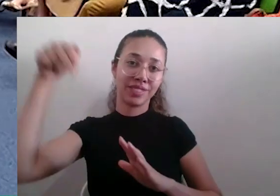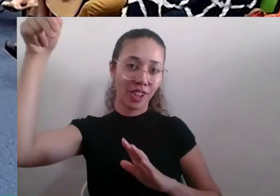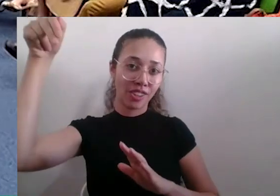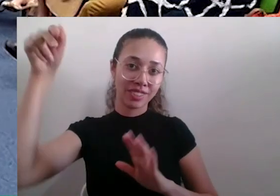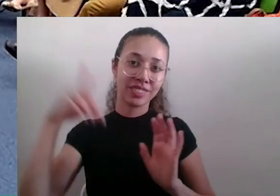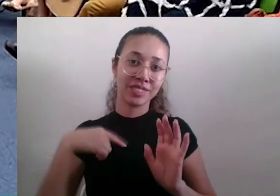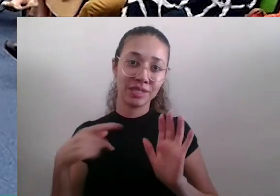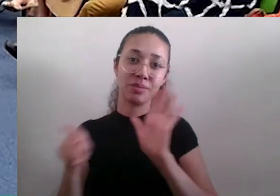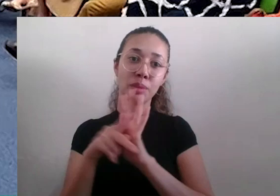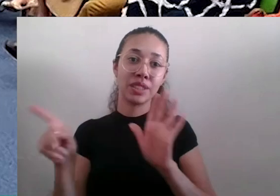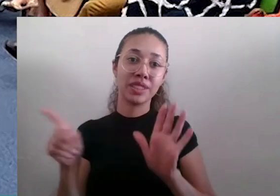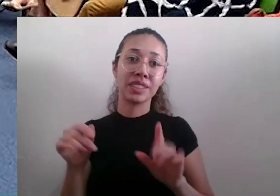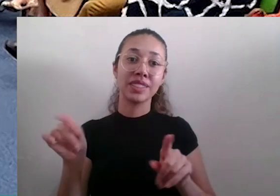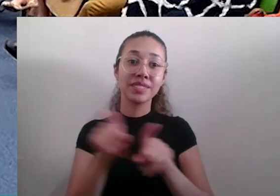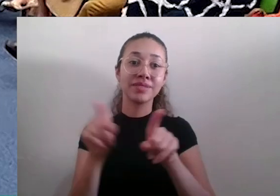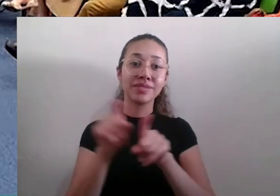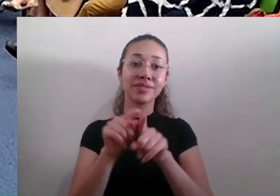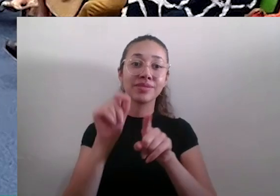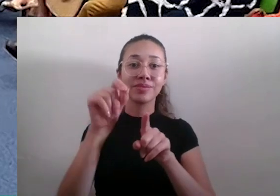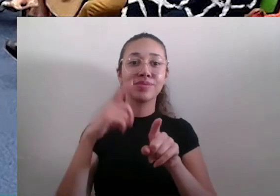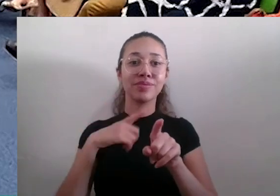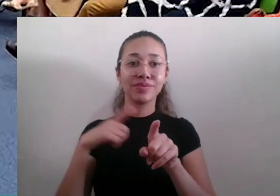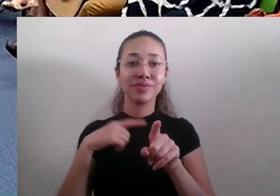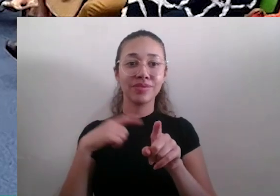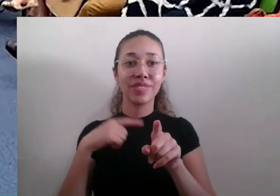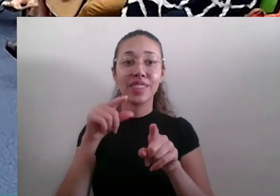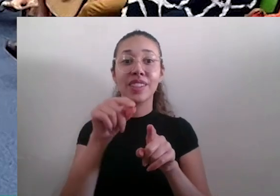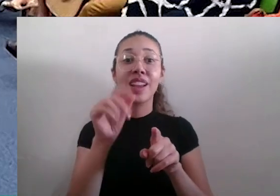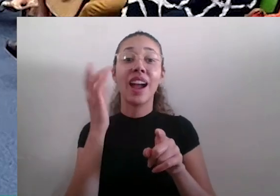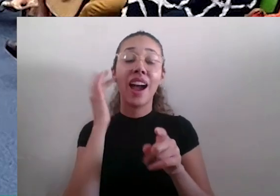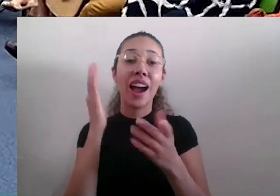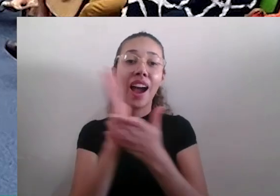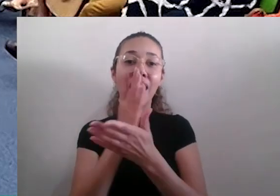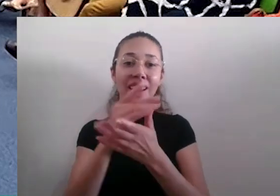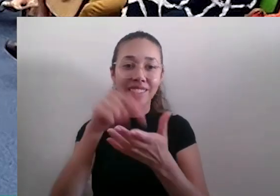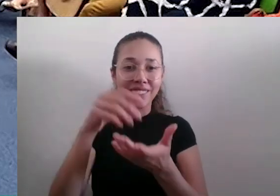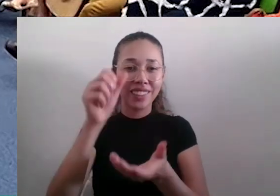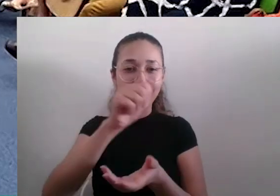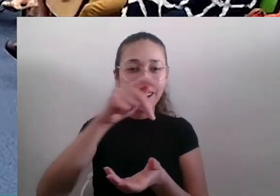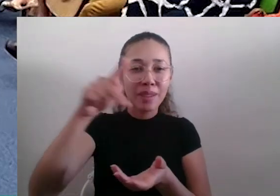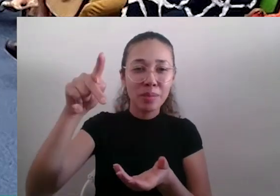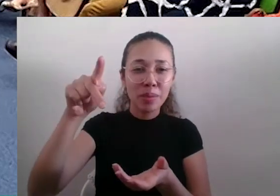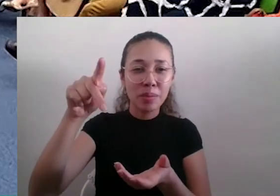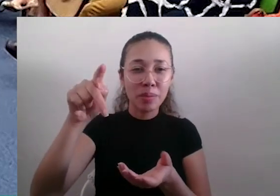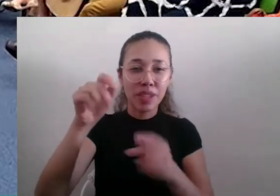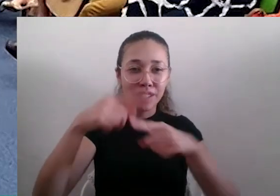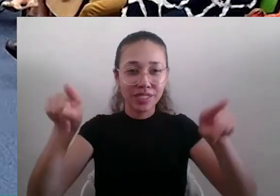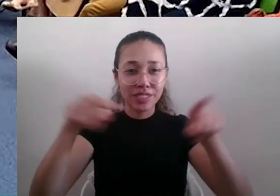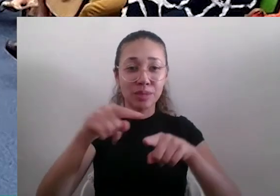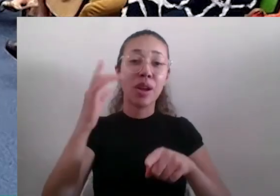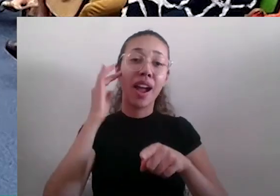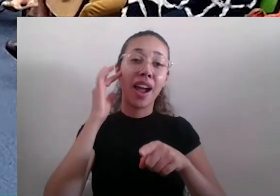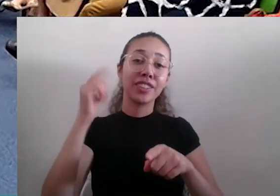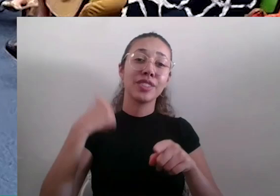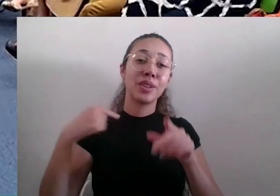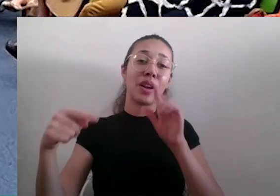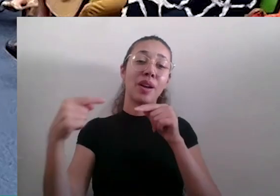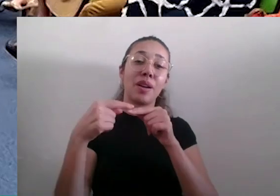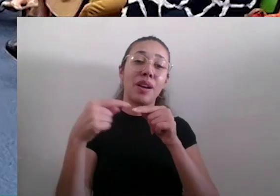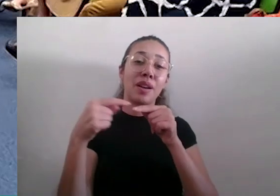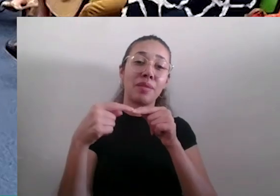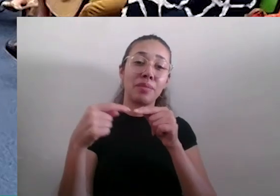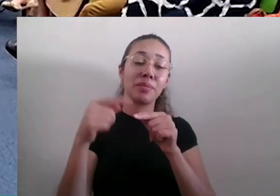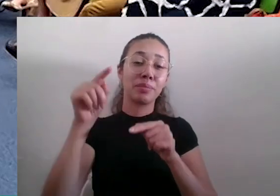meu Spotify seja acessado Spotify acha que você é paulista acha que eu sou paulista mas já que a gente tá falando de discussões